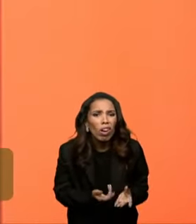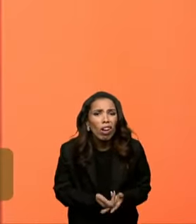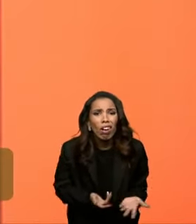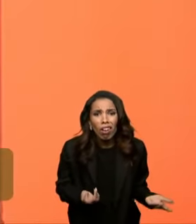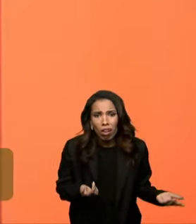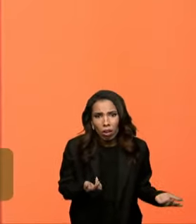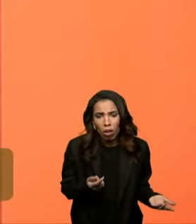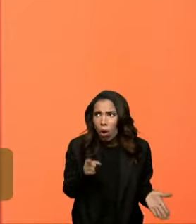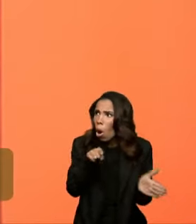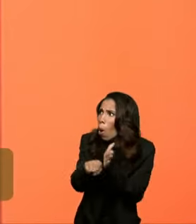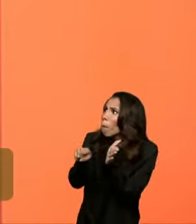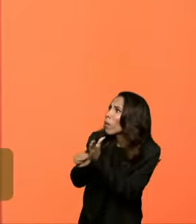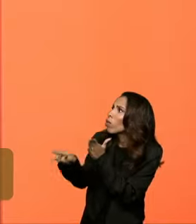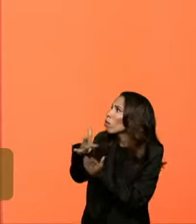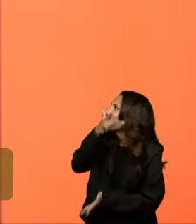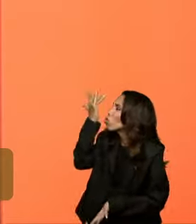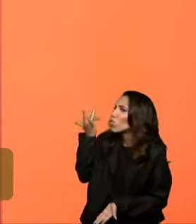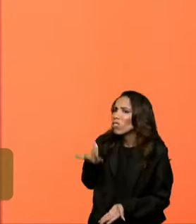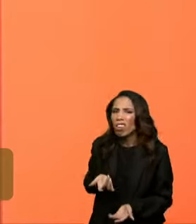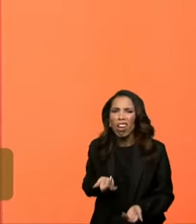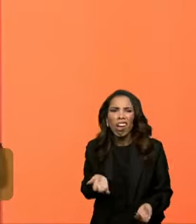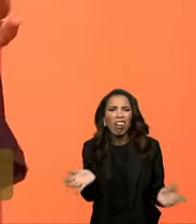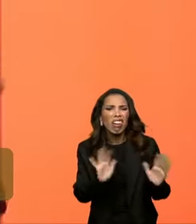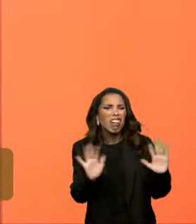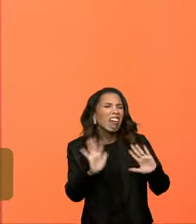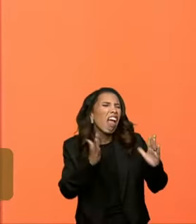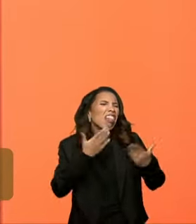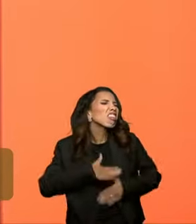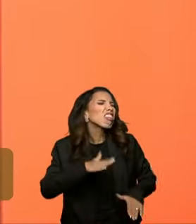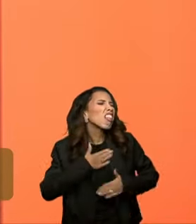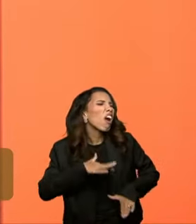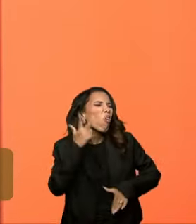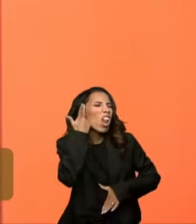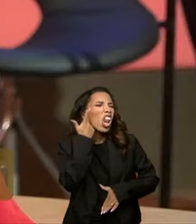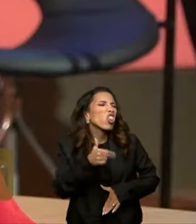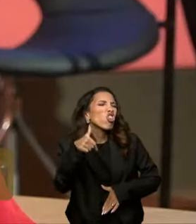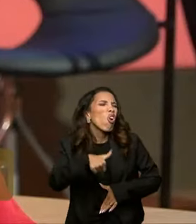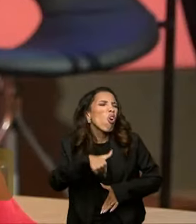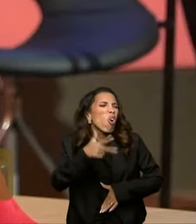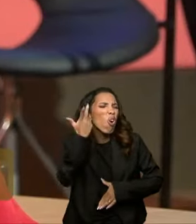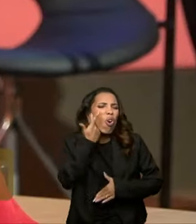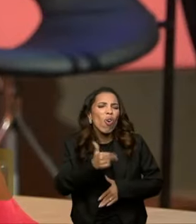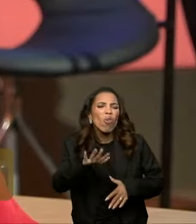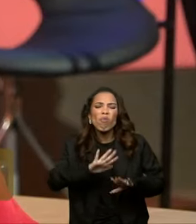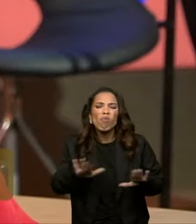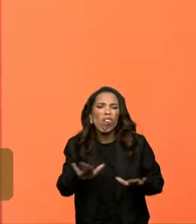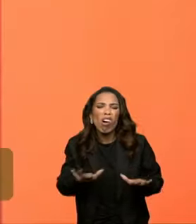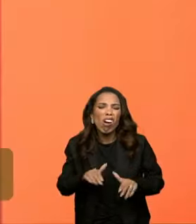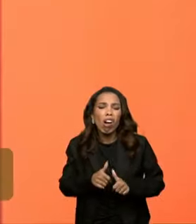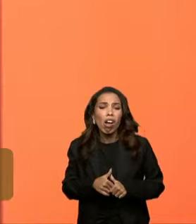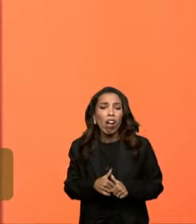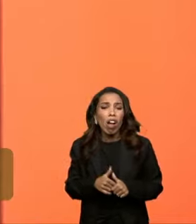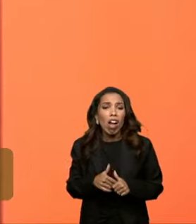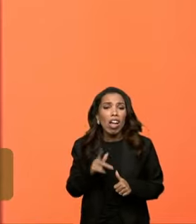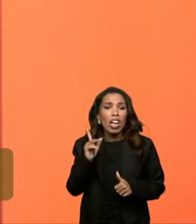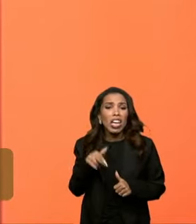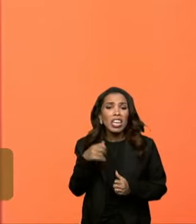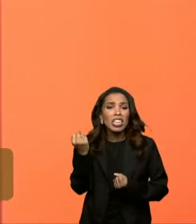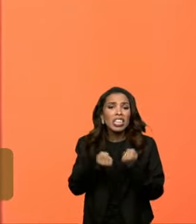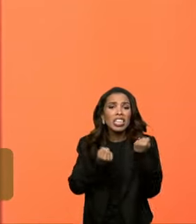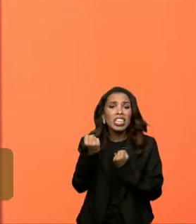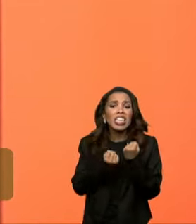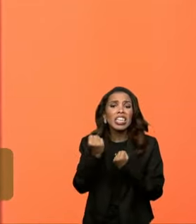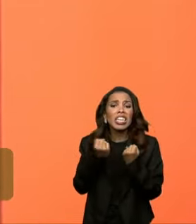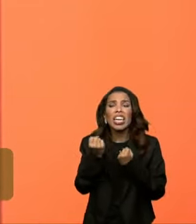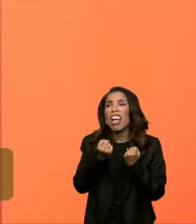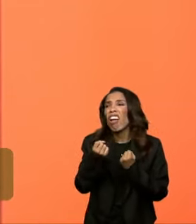eu perguntei para as pessoas, né? As pessoas falaram, meu amor, isso é tranquilo, é normal aqui. Apenas um dia. É como se o cara pegasse o carro daqui e